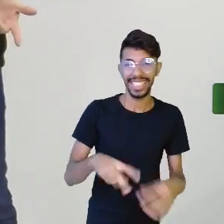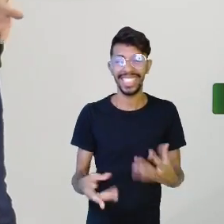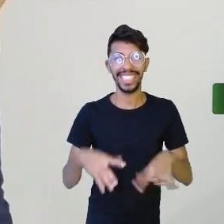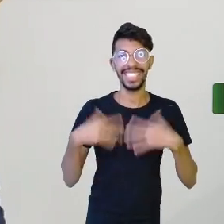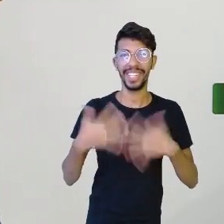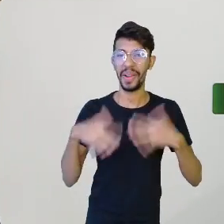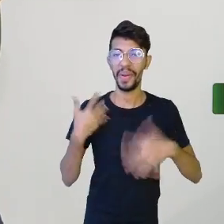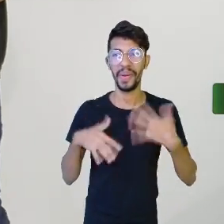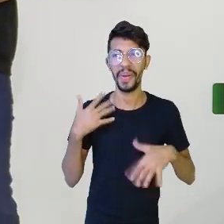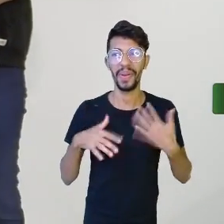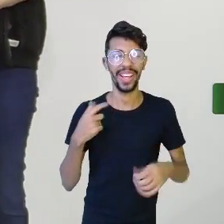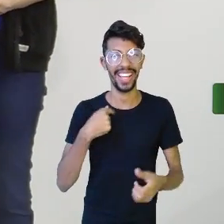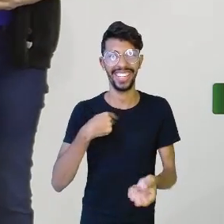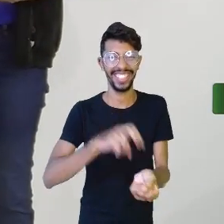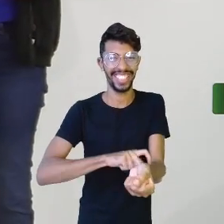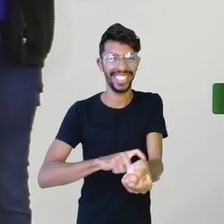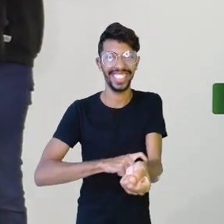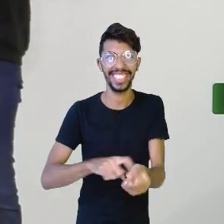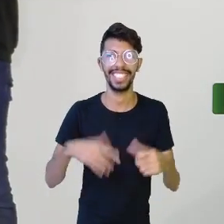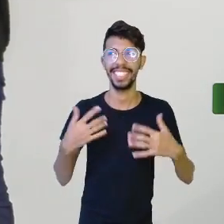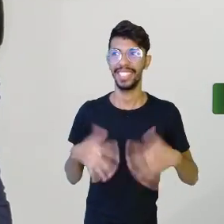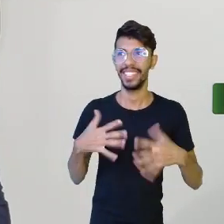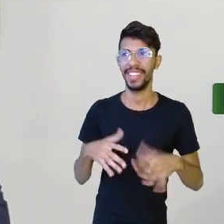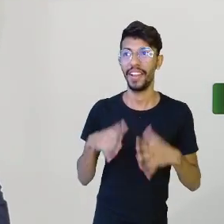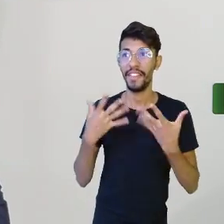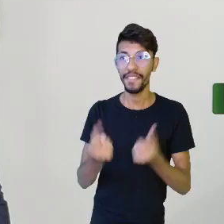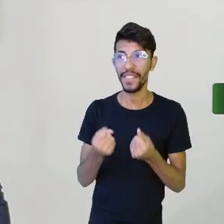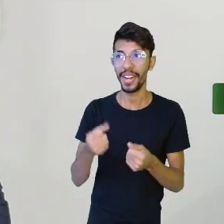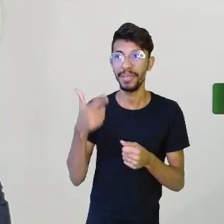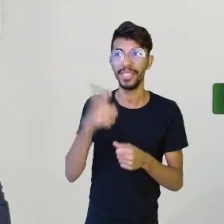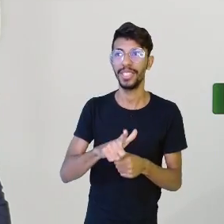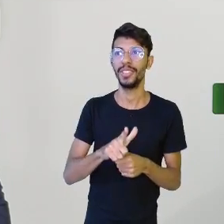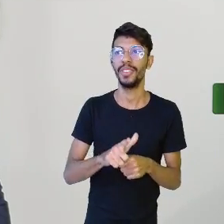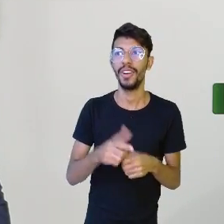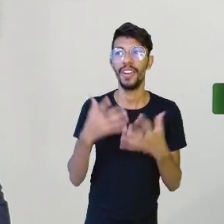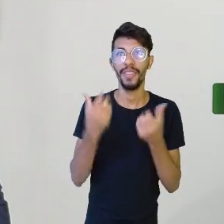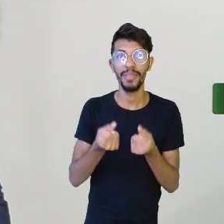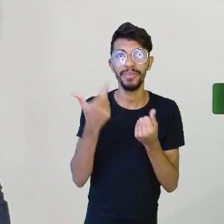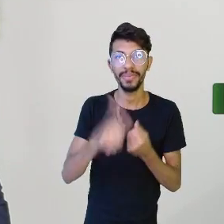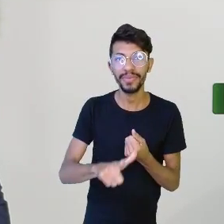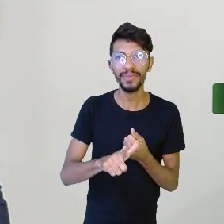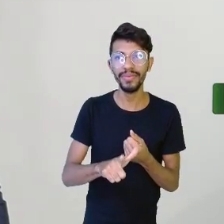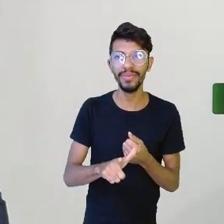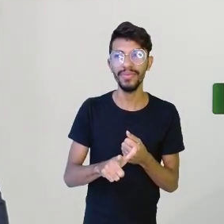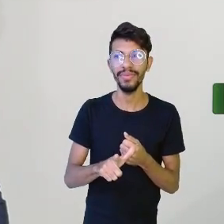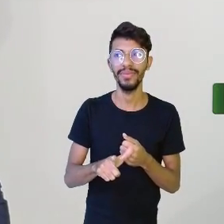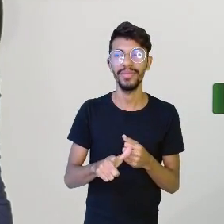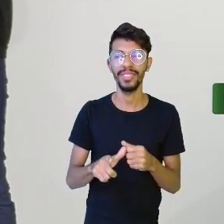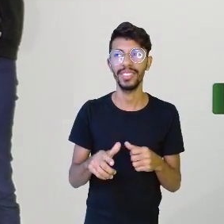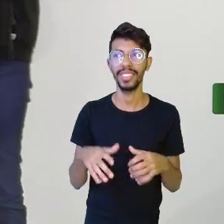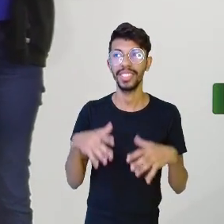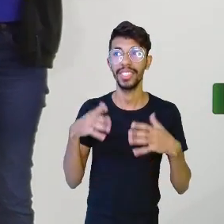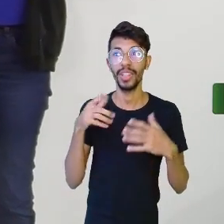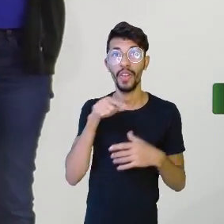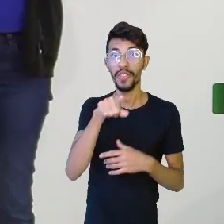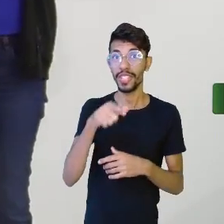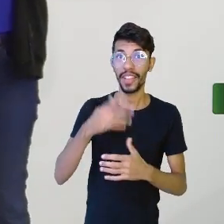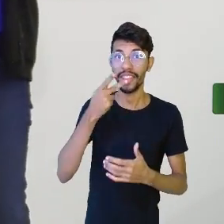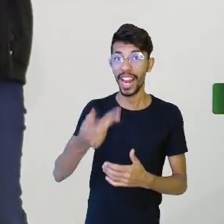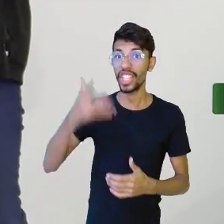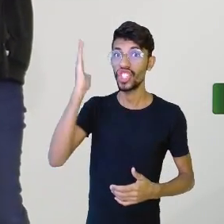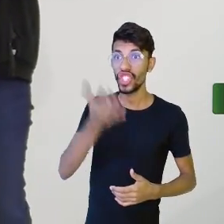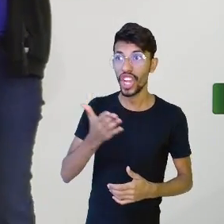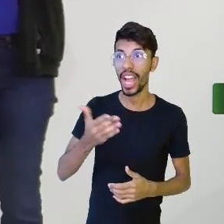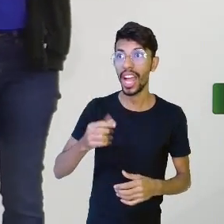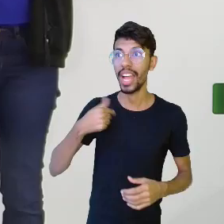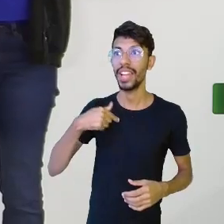falou que estava vantagem. nervosa tô eu. Zera aí, Sandro, o cronômetro. Calma, respire fundo. Vamos lá. Quando você disser assim, Vai. já,